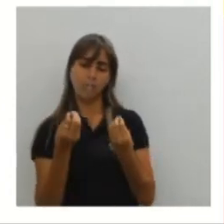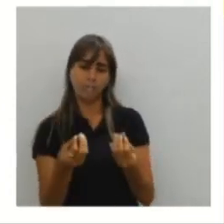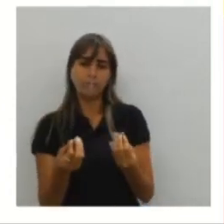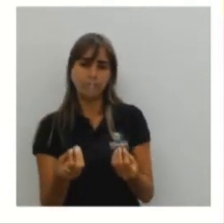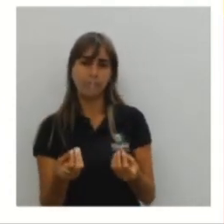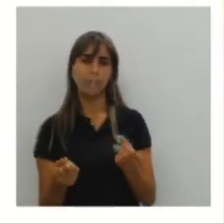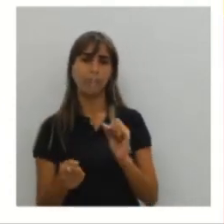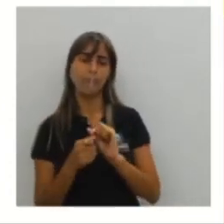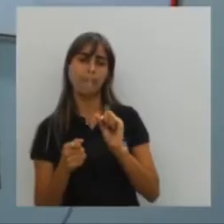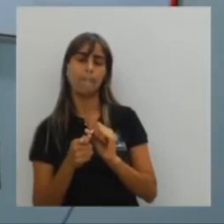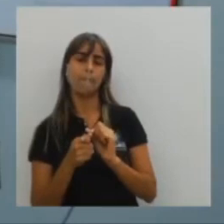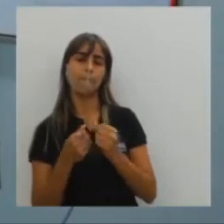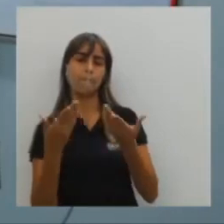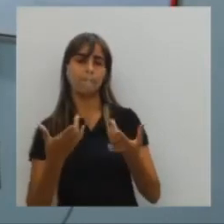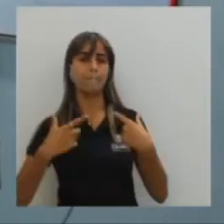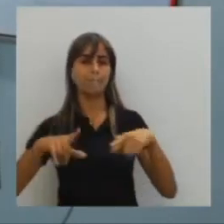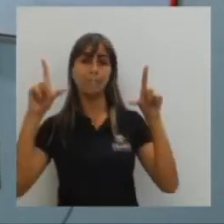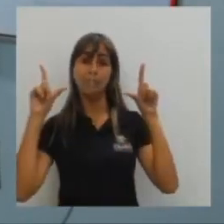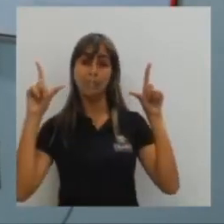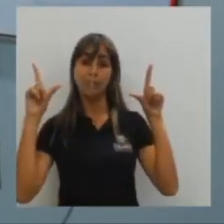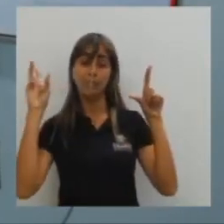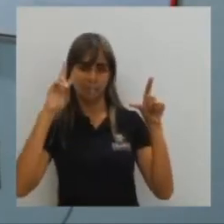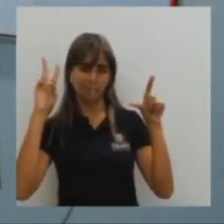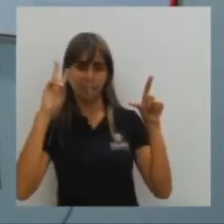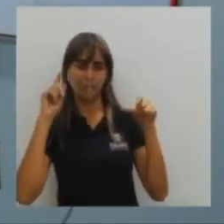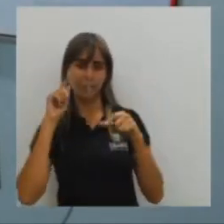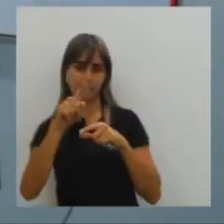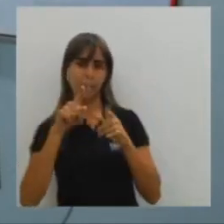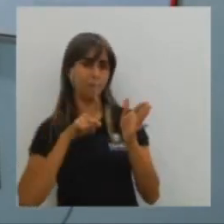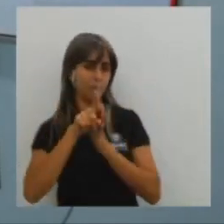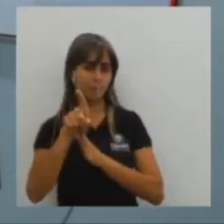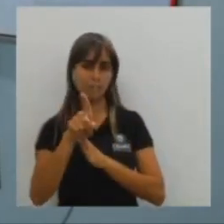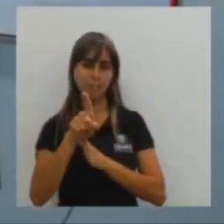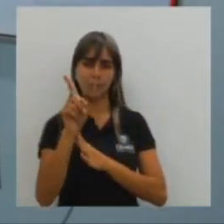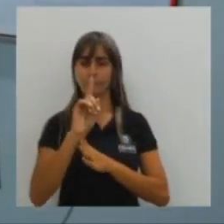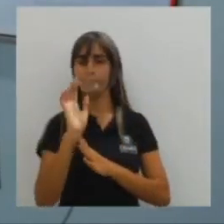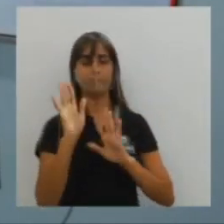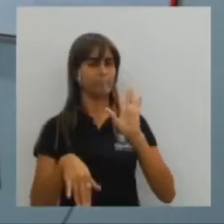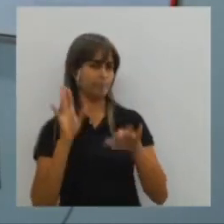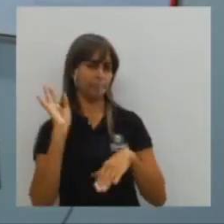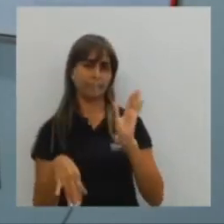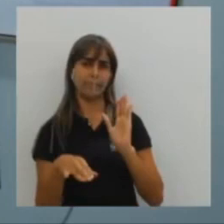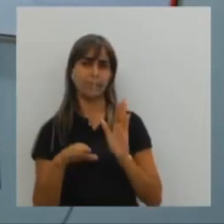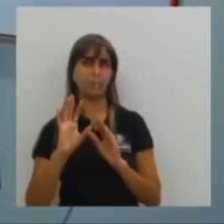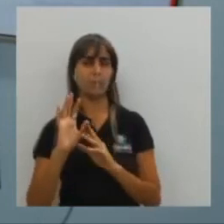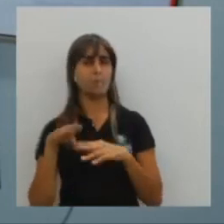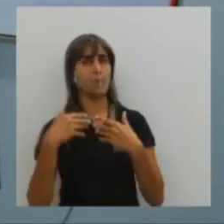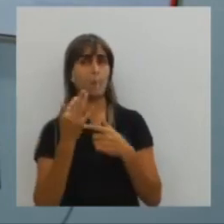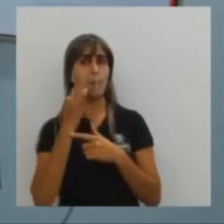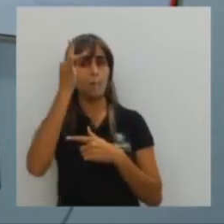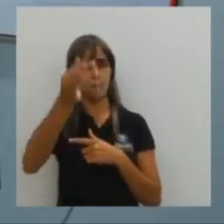How did you do that? Então, corta a tela aqui para mim. Lembra, se a tua pergunta, isso aí independe do tempo verbal, se é